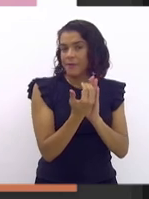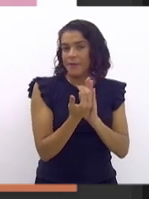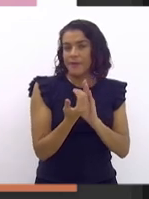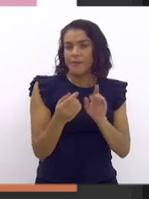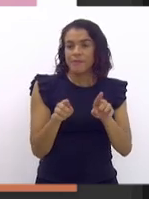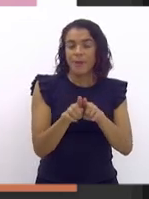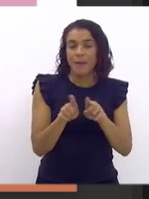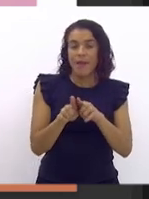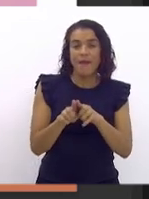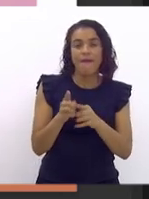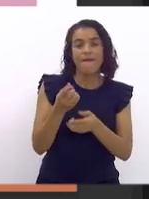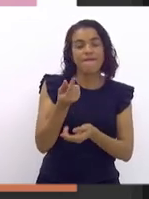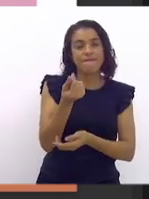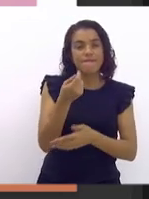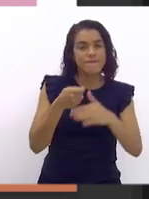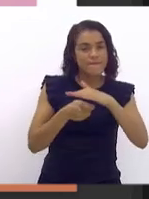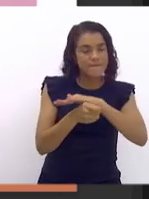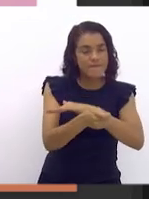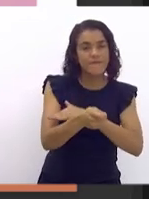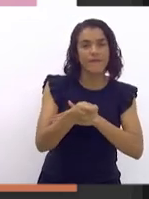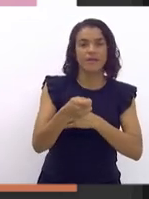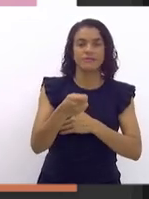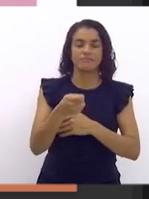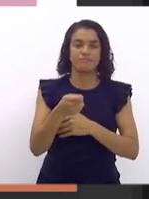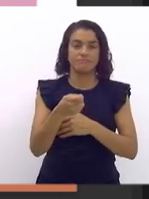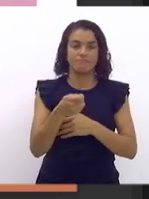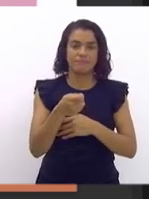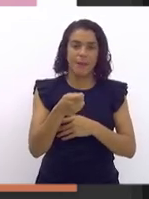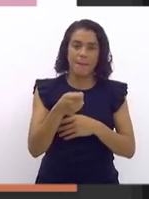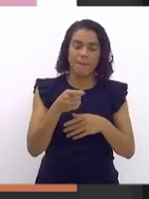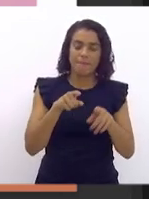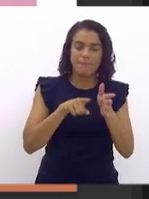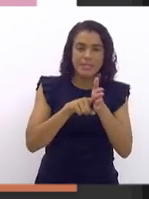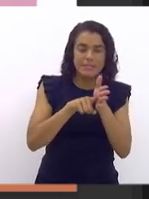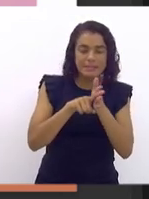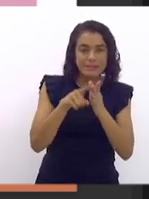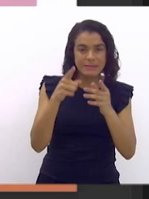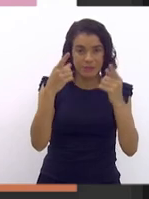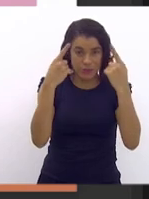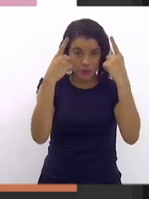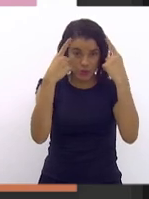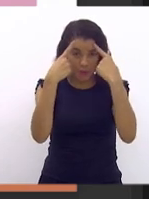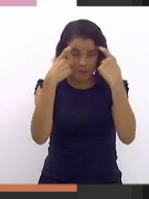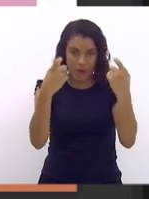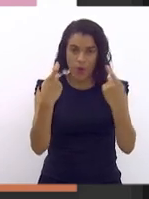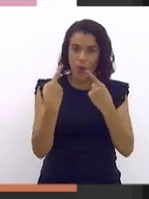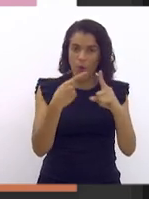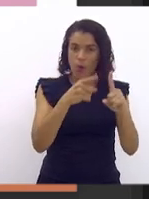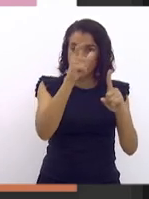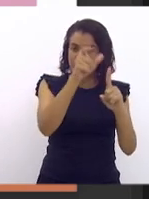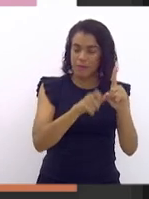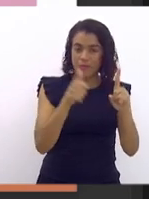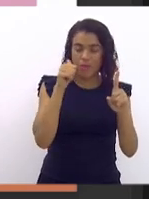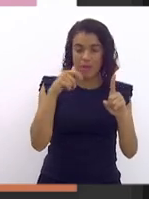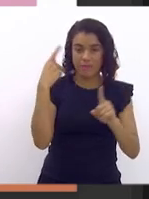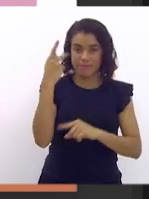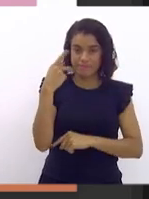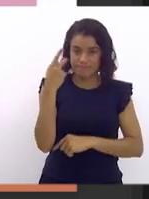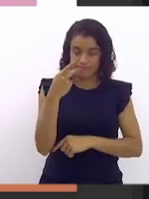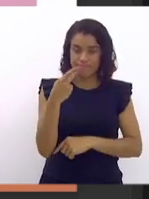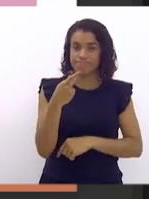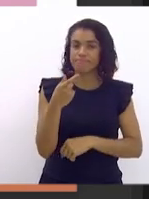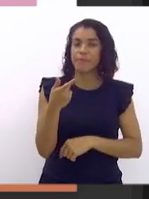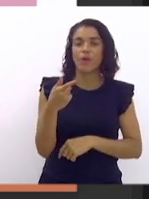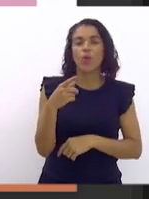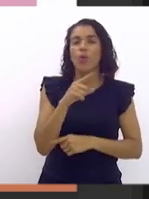financiamento das pesquisas das mulheres, das campanhas das mulheres, isso daí vai estar sendo monitorado em tempo real, a tempo de que